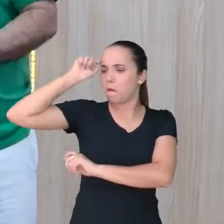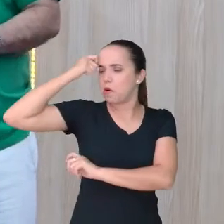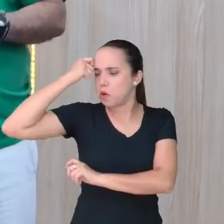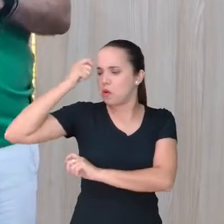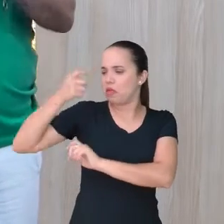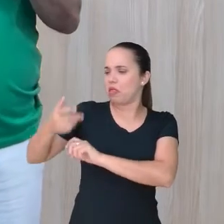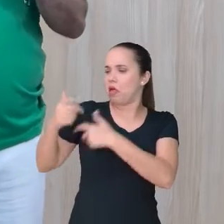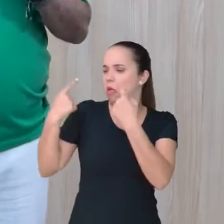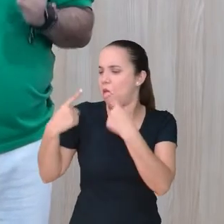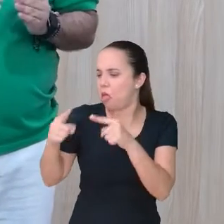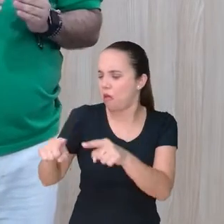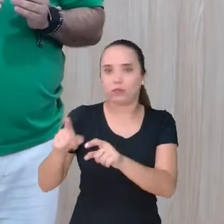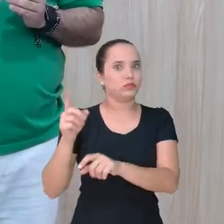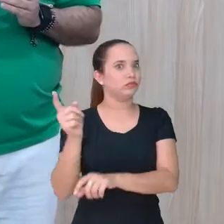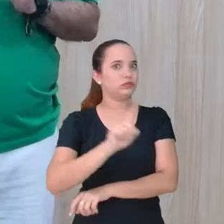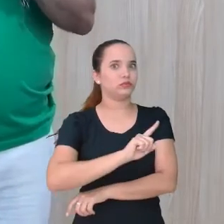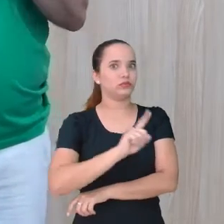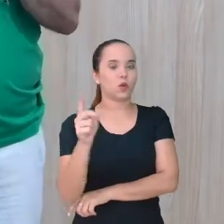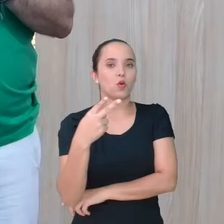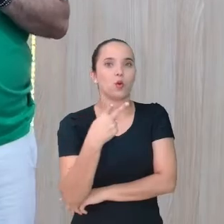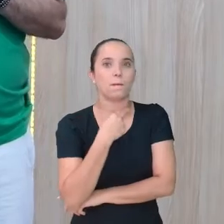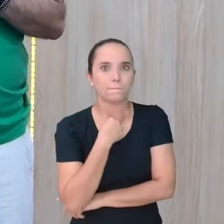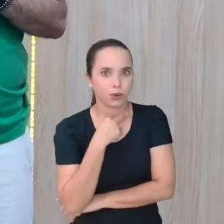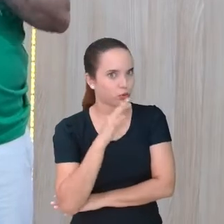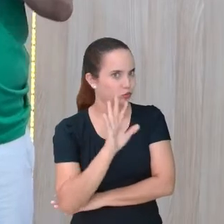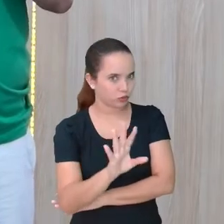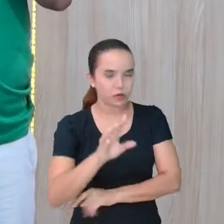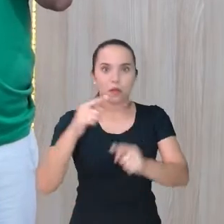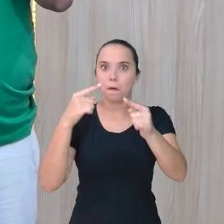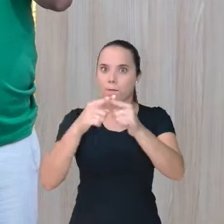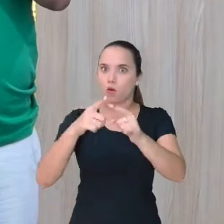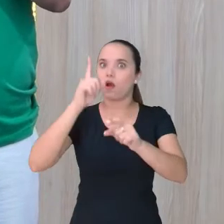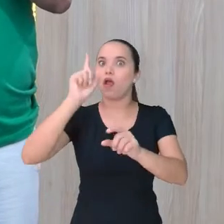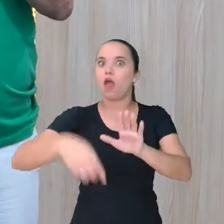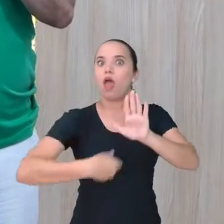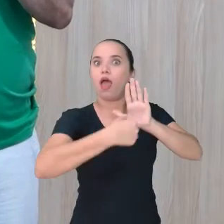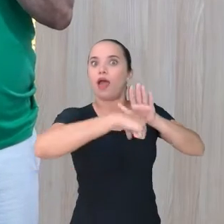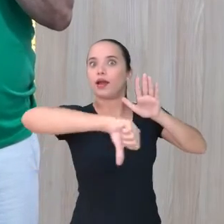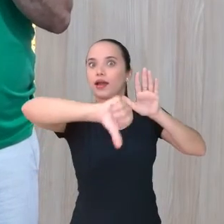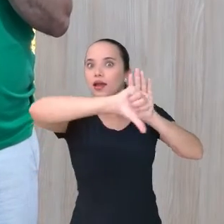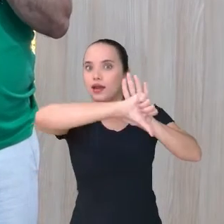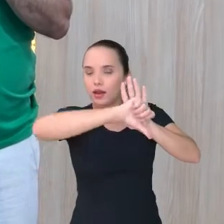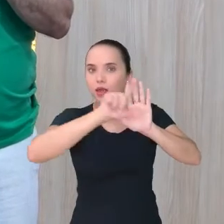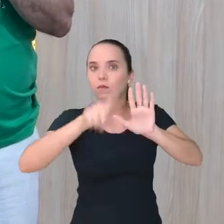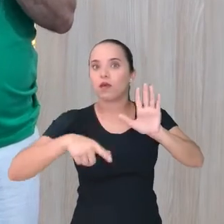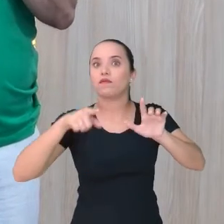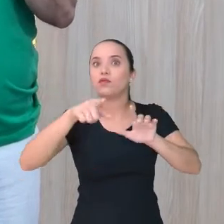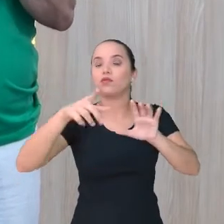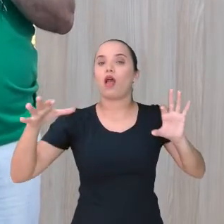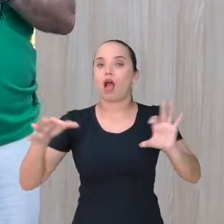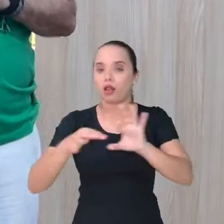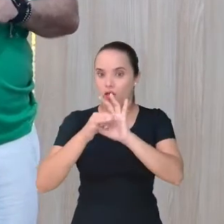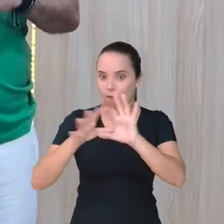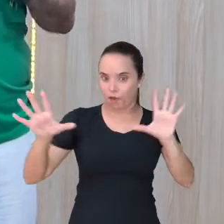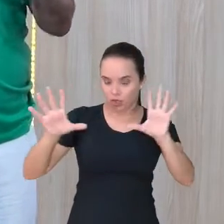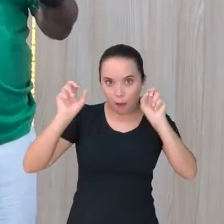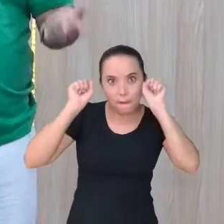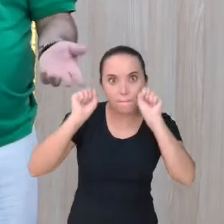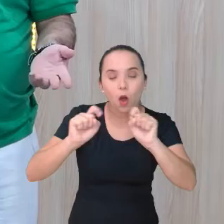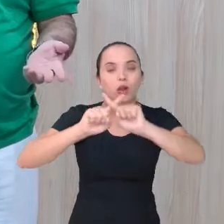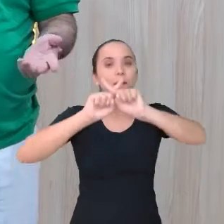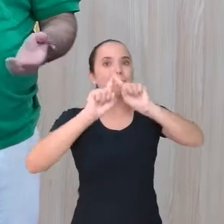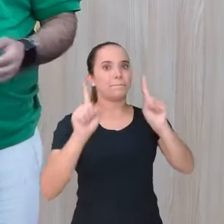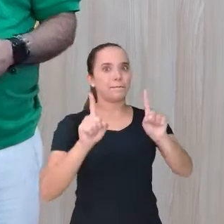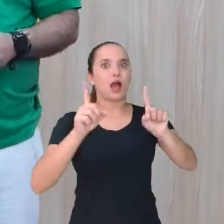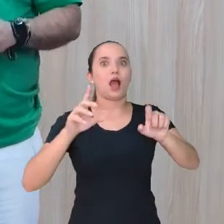crime. E a sua liberdade de expressão ela está limitada pela Constituição. Você tem direito a expor todas